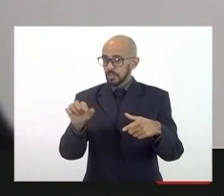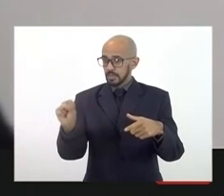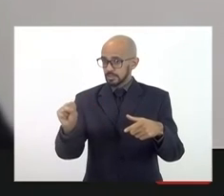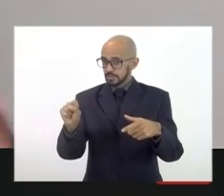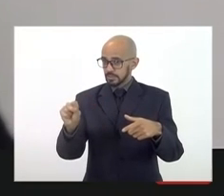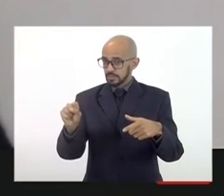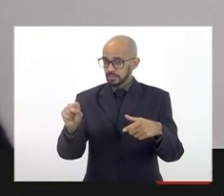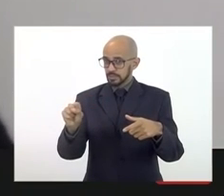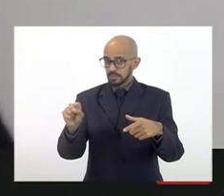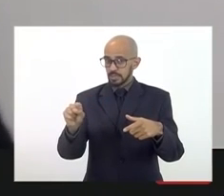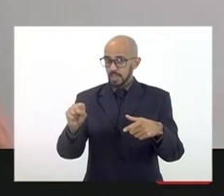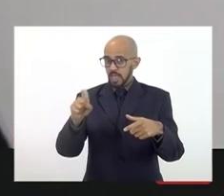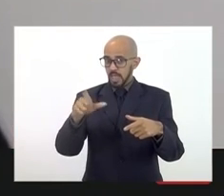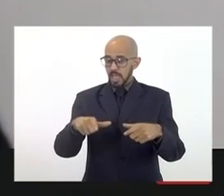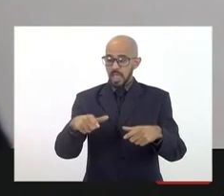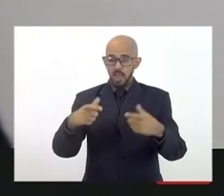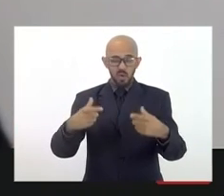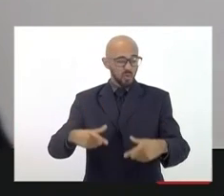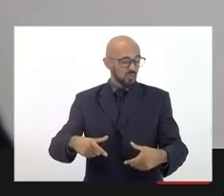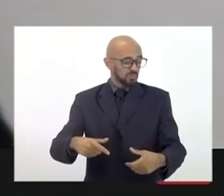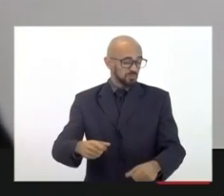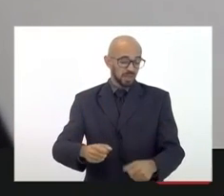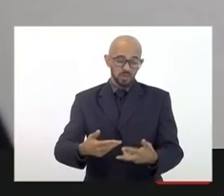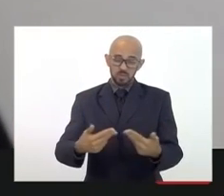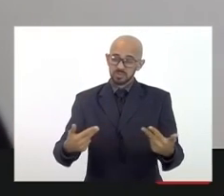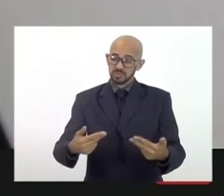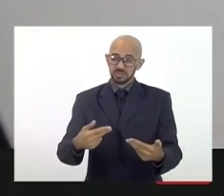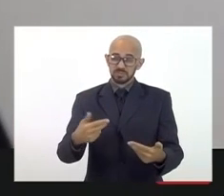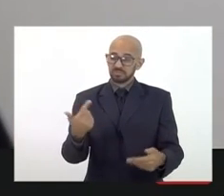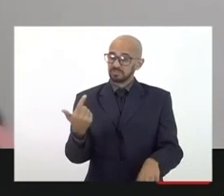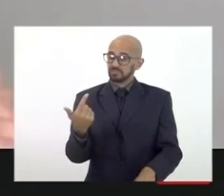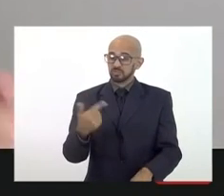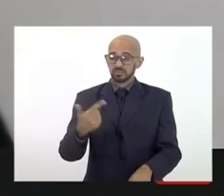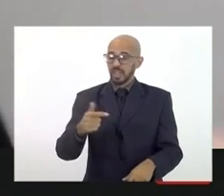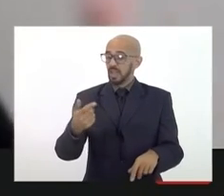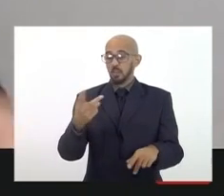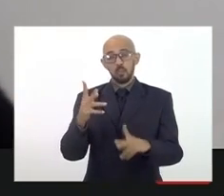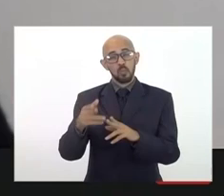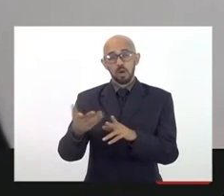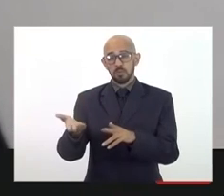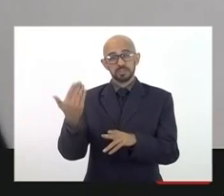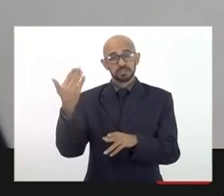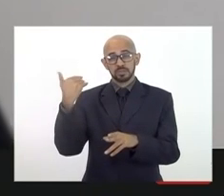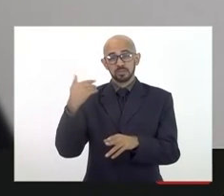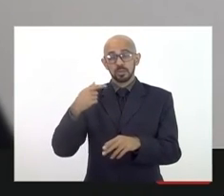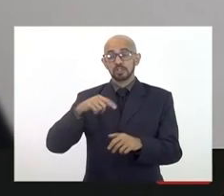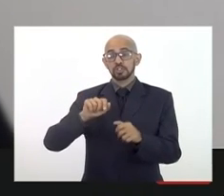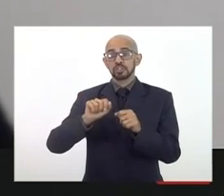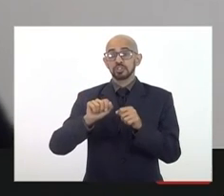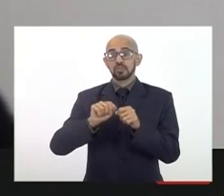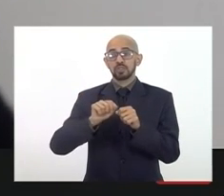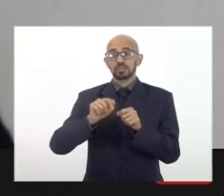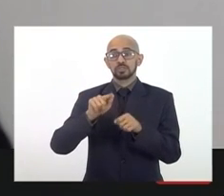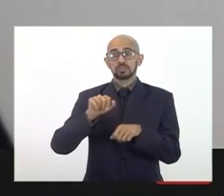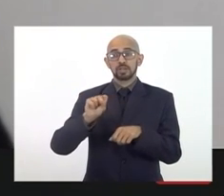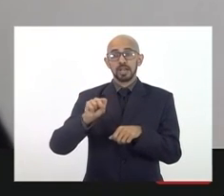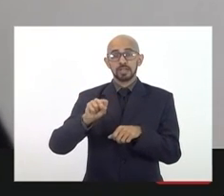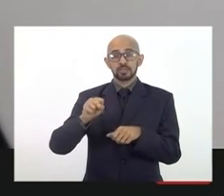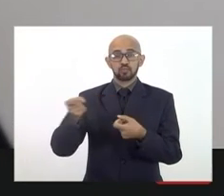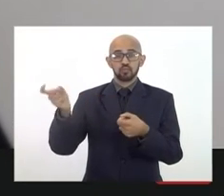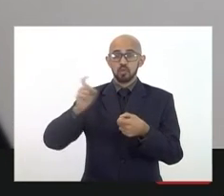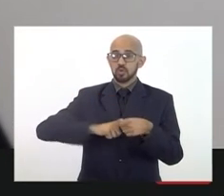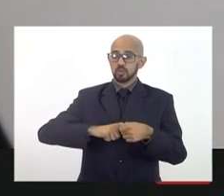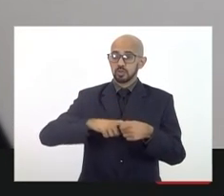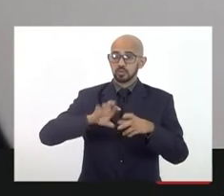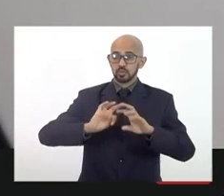numa situação surreal, e olha que eu defendo o GNL como complementar, que a gente está reinjetando mais quase 50% do